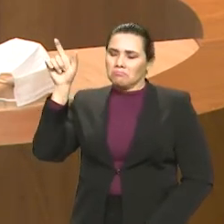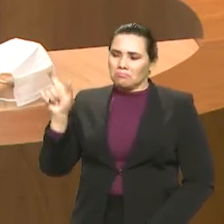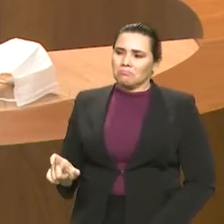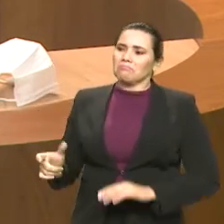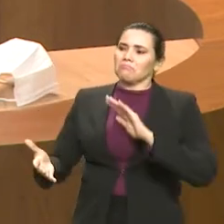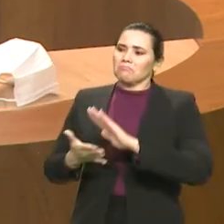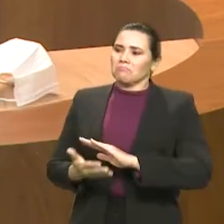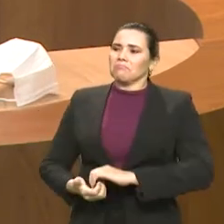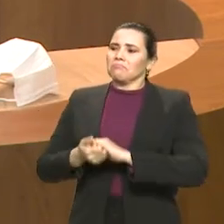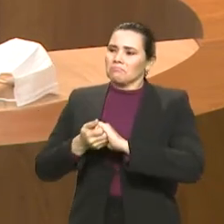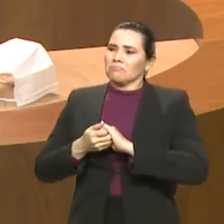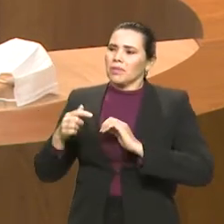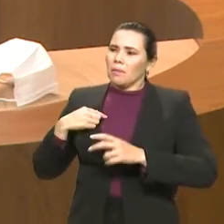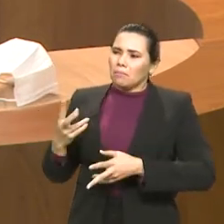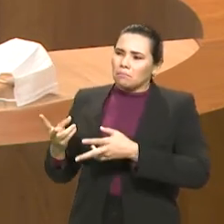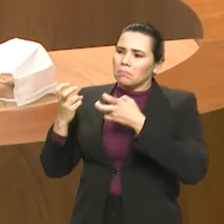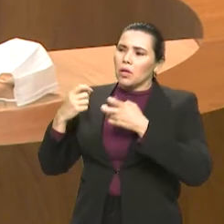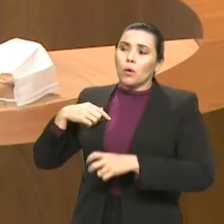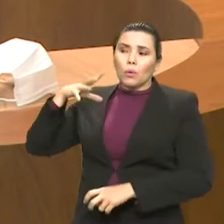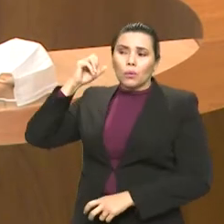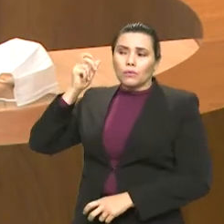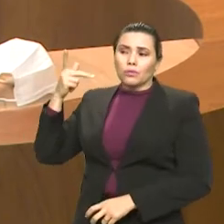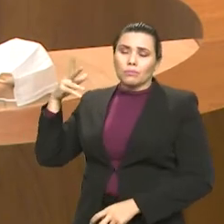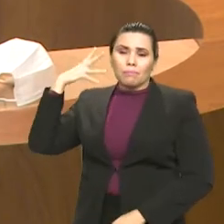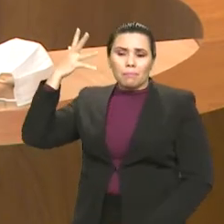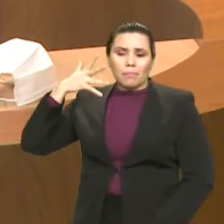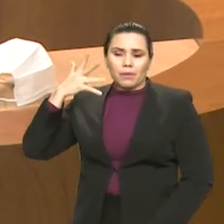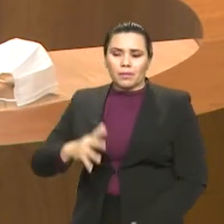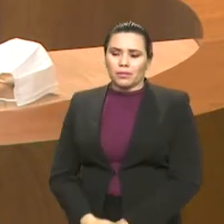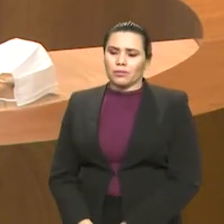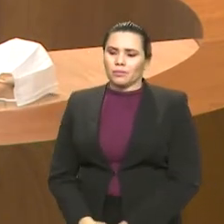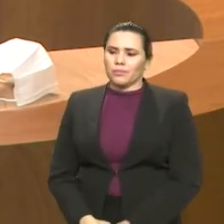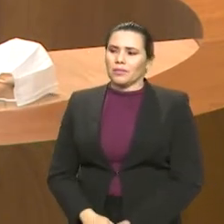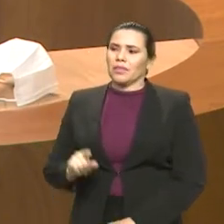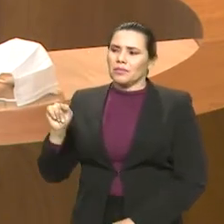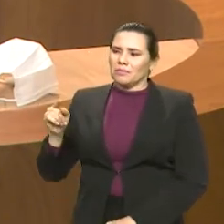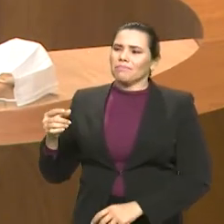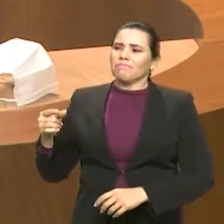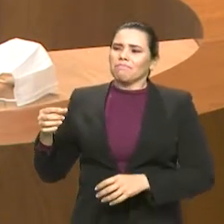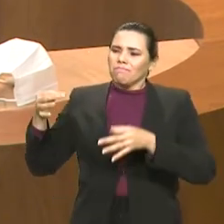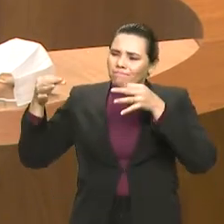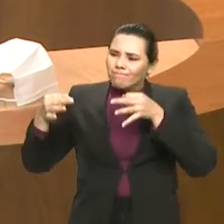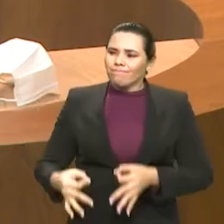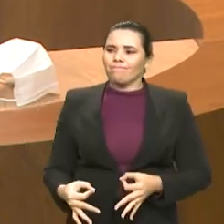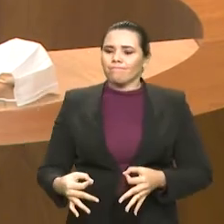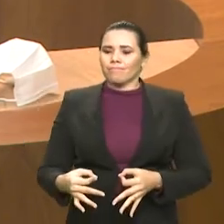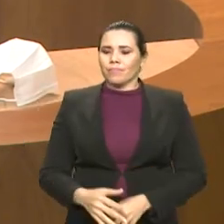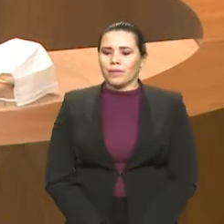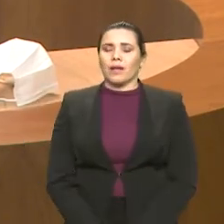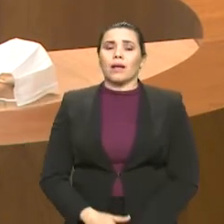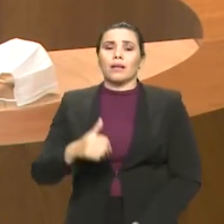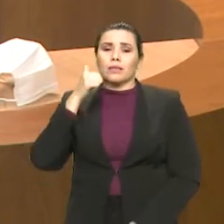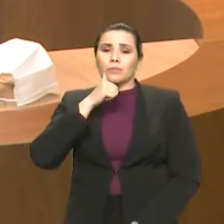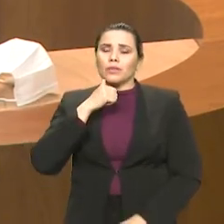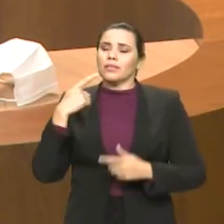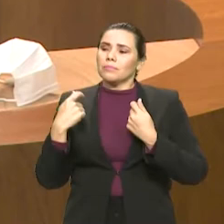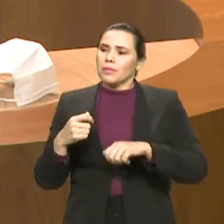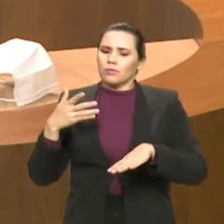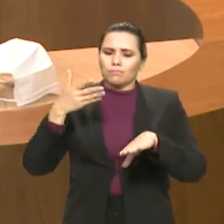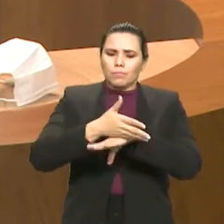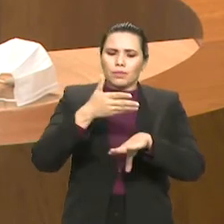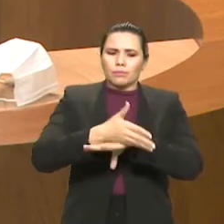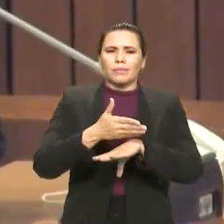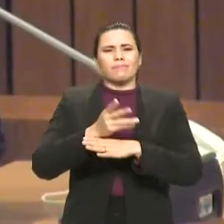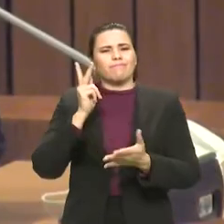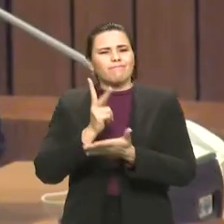nesse microfone, a certeza de que as mulheres precisam cada vez mais participar da vida pública, porque elas